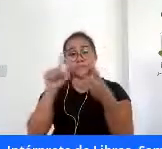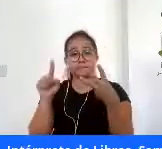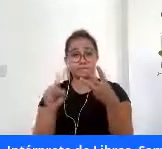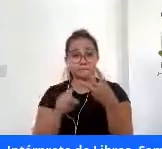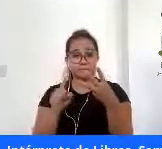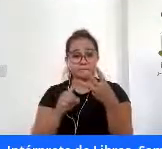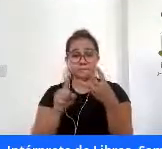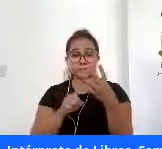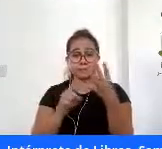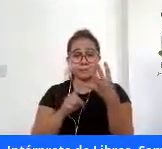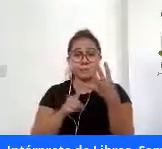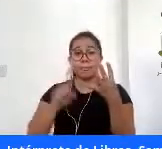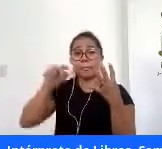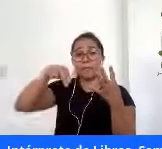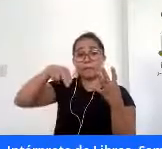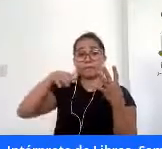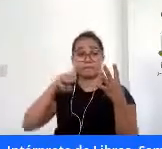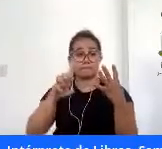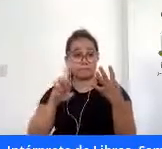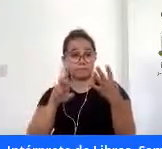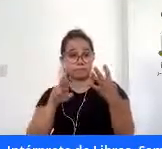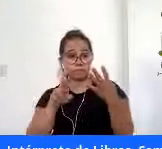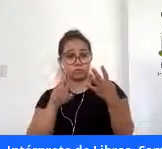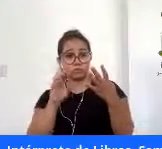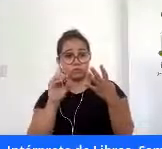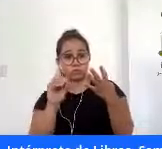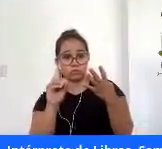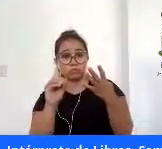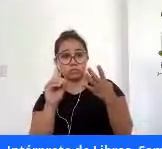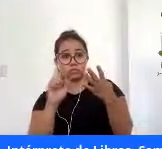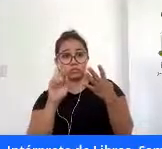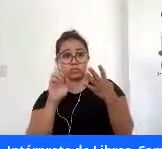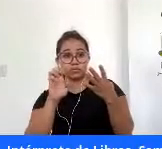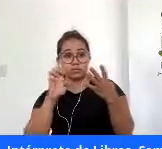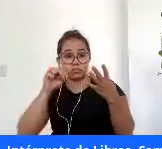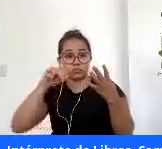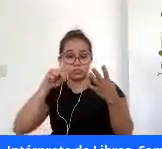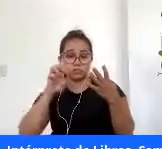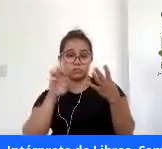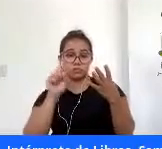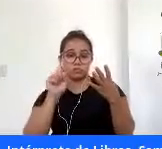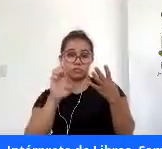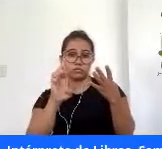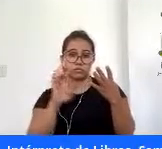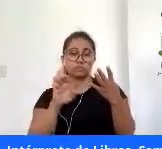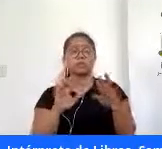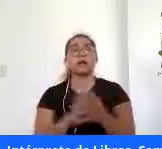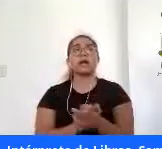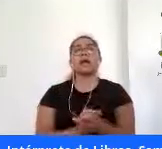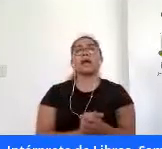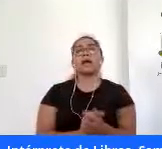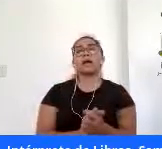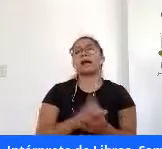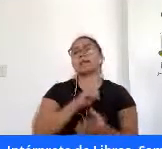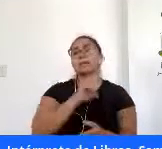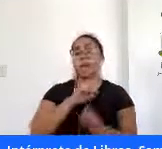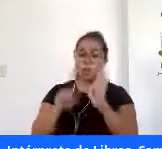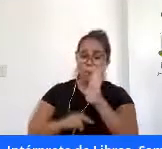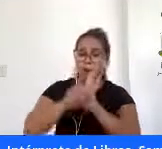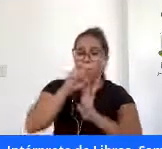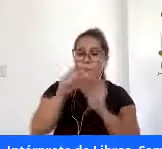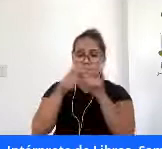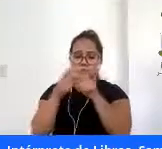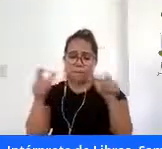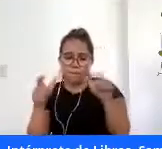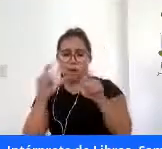que seria o surgimento de novos neurônios também na substância cinzenta, né. Aqui tem também um aumento do tamanho da